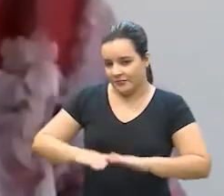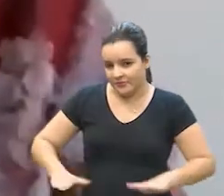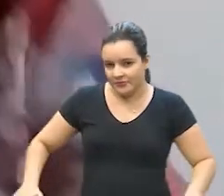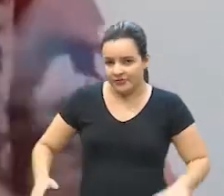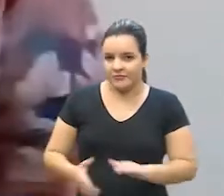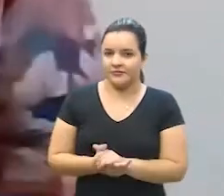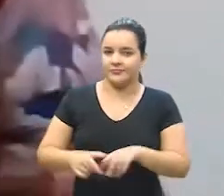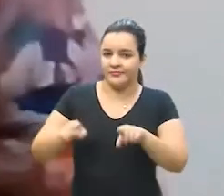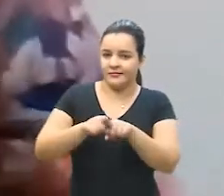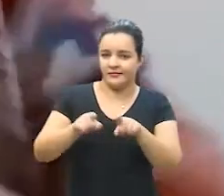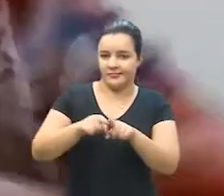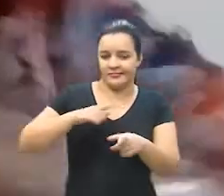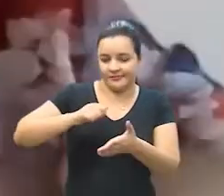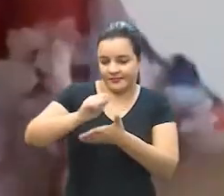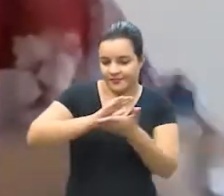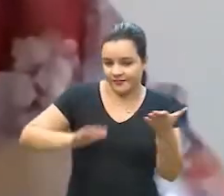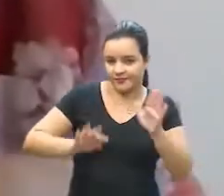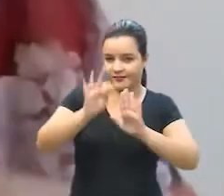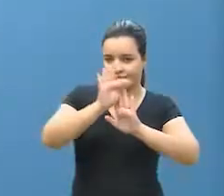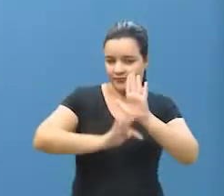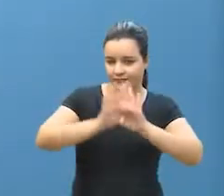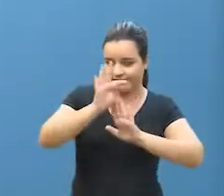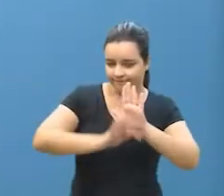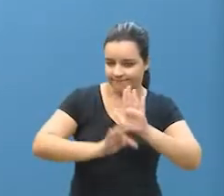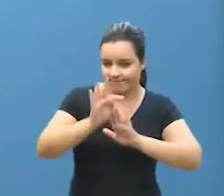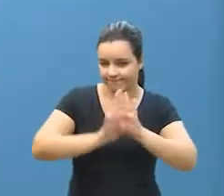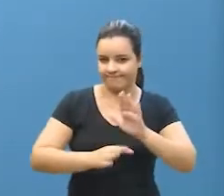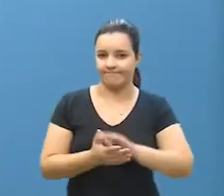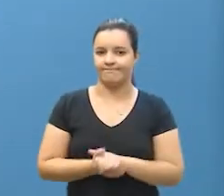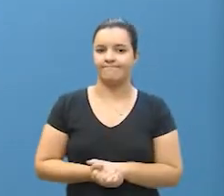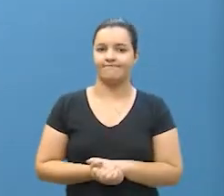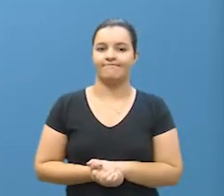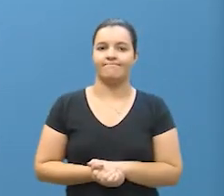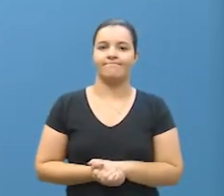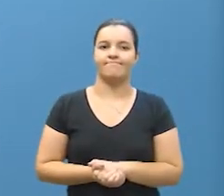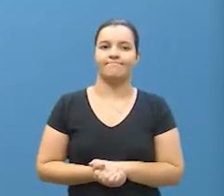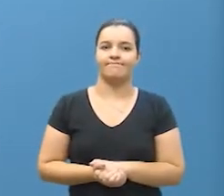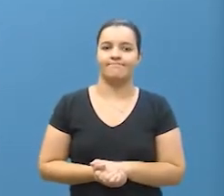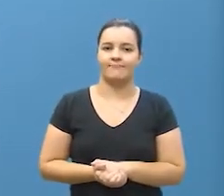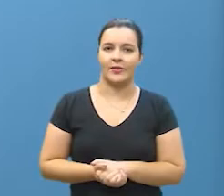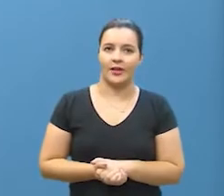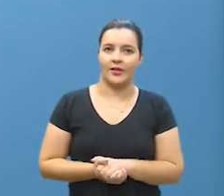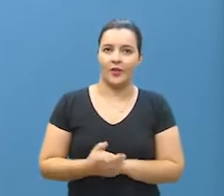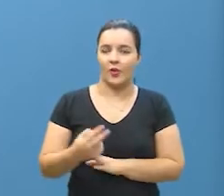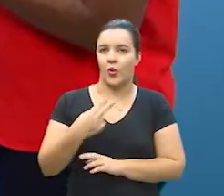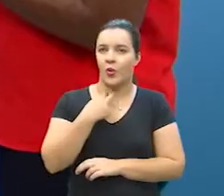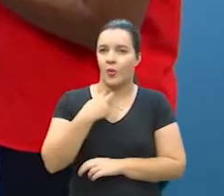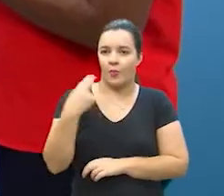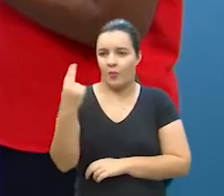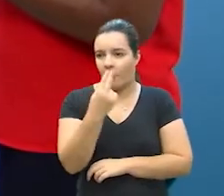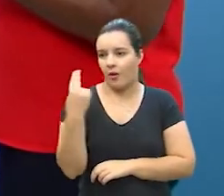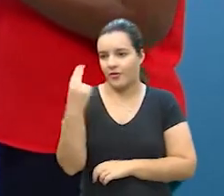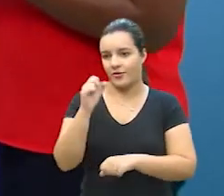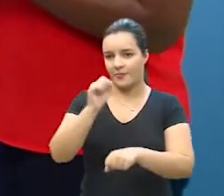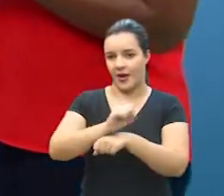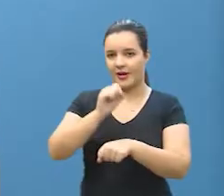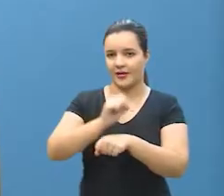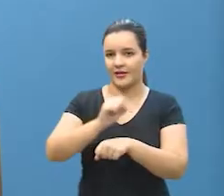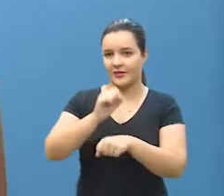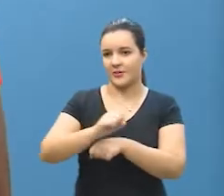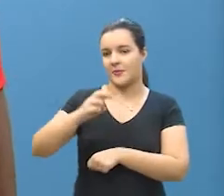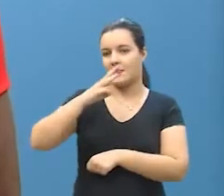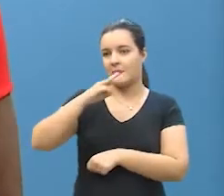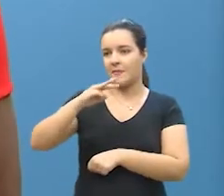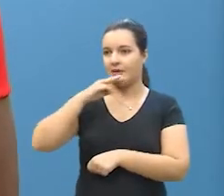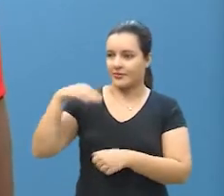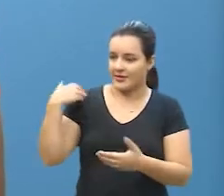até fazer uma atividade de texto, né? Porque é importante que eles não ficassem parados, né? Porque desde março que a gente vem